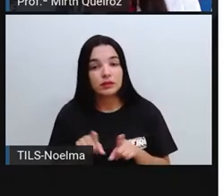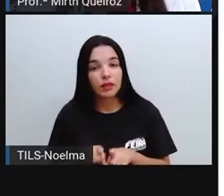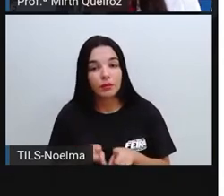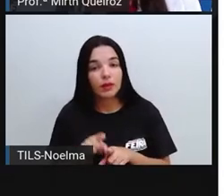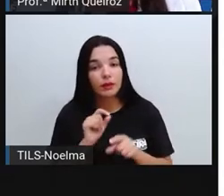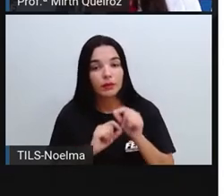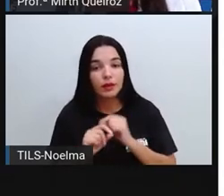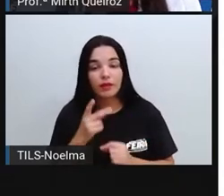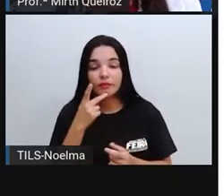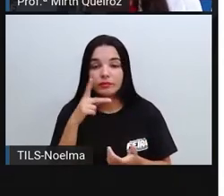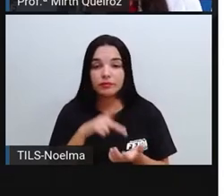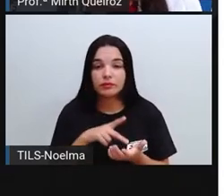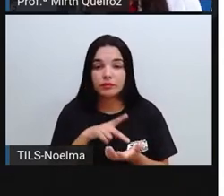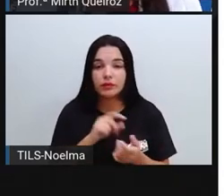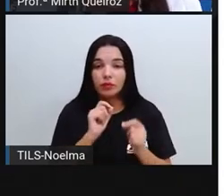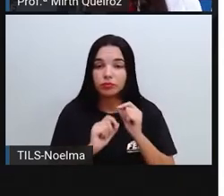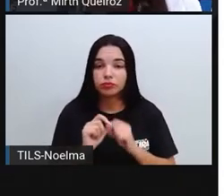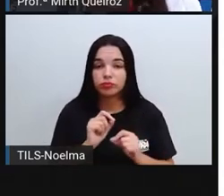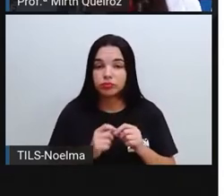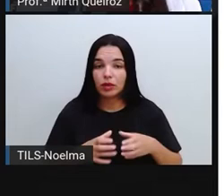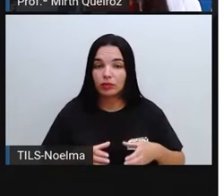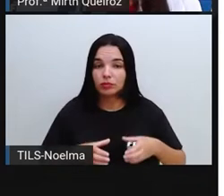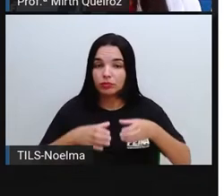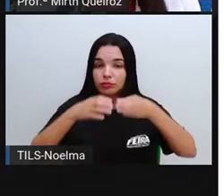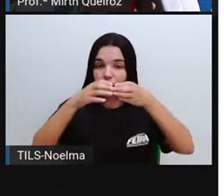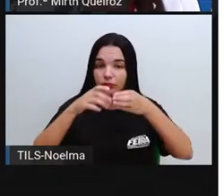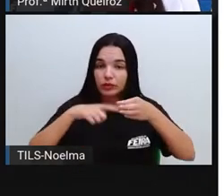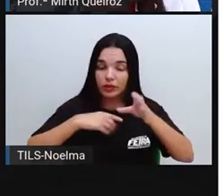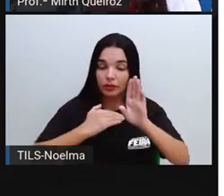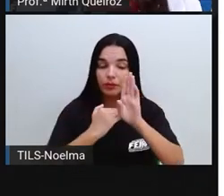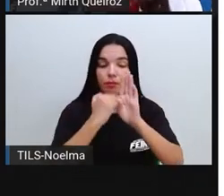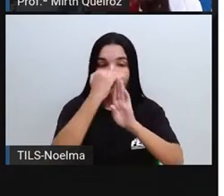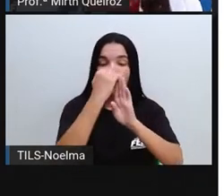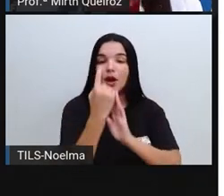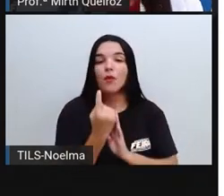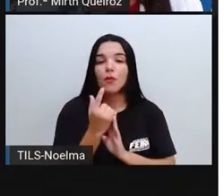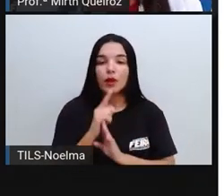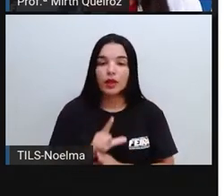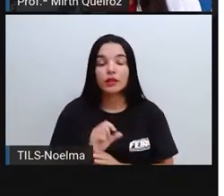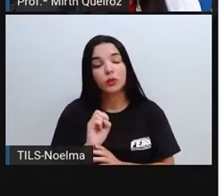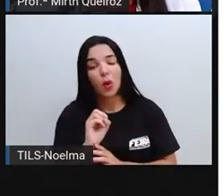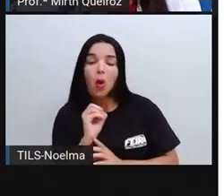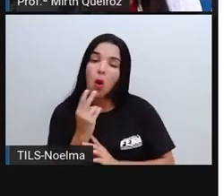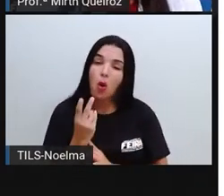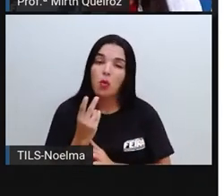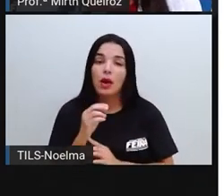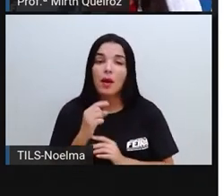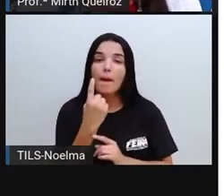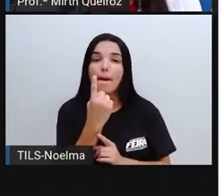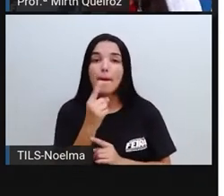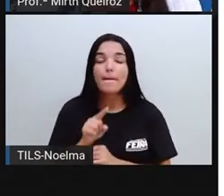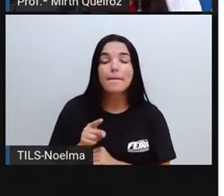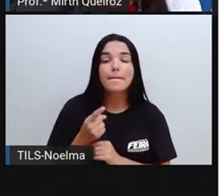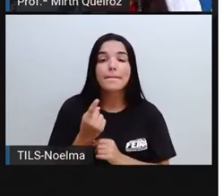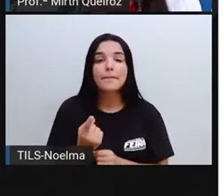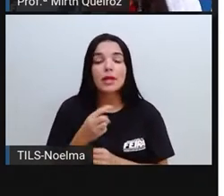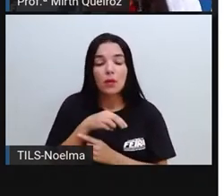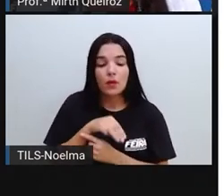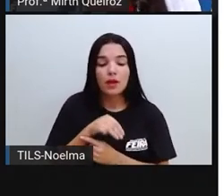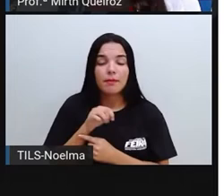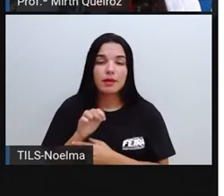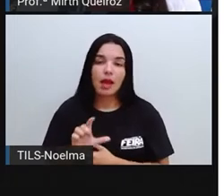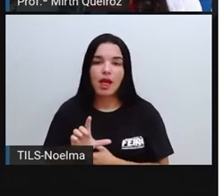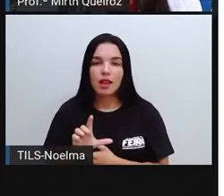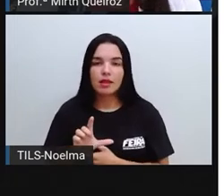caso então a gente pode afirmar isso né que a janela possui uma capacidade de um litro Ou a gente pode dizer e essa jarra ela possui a capacidade